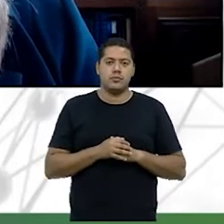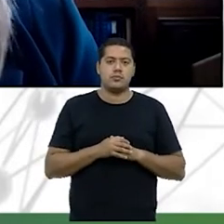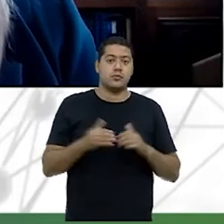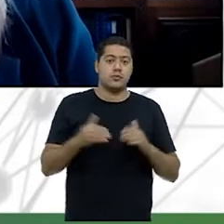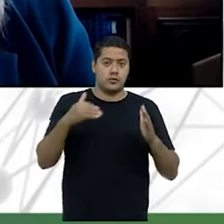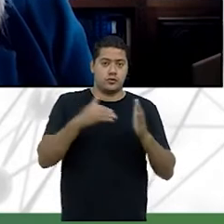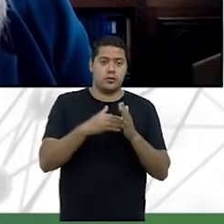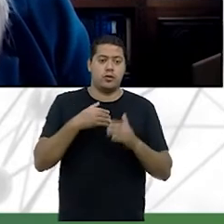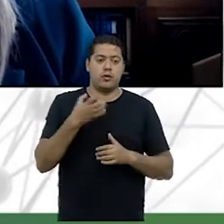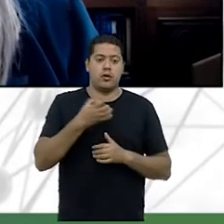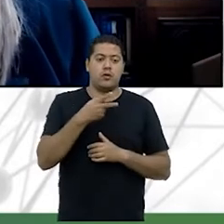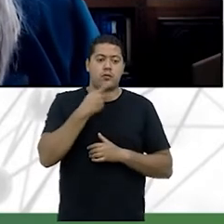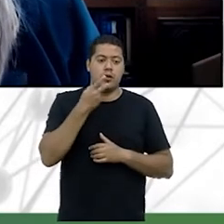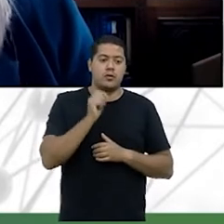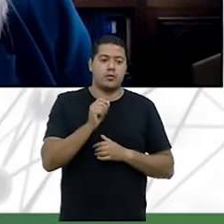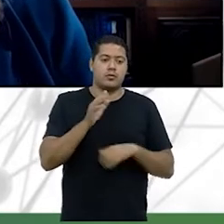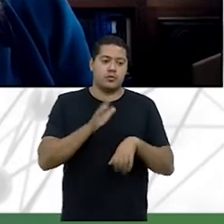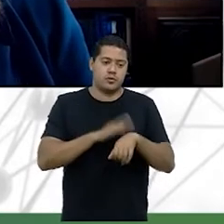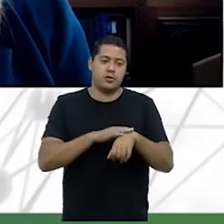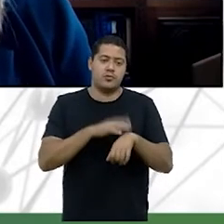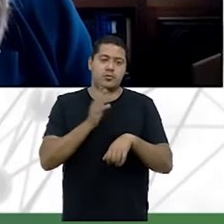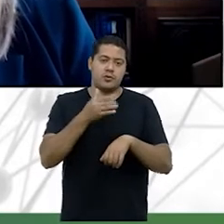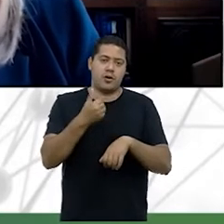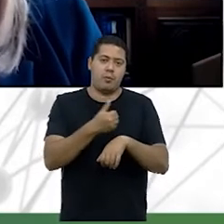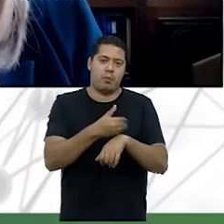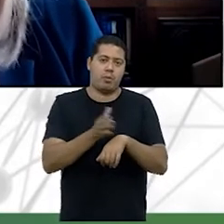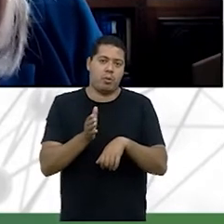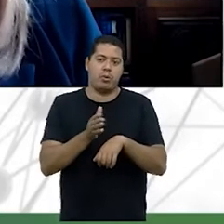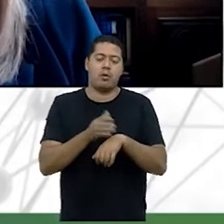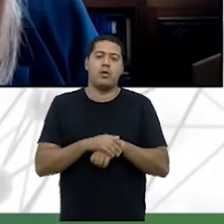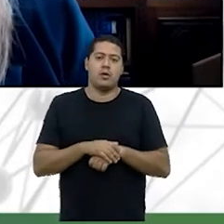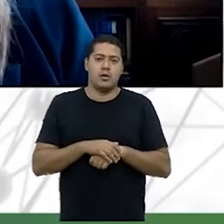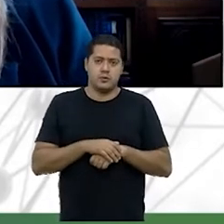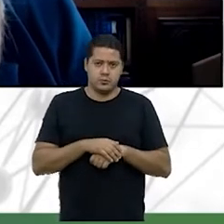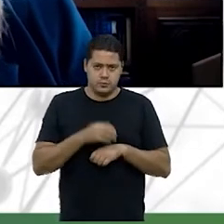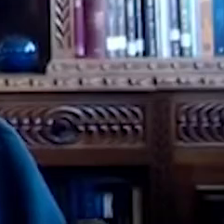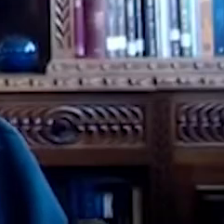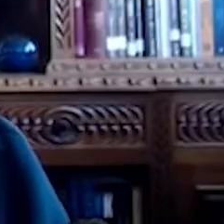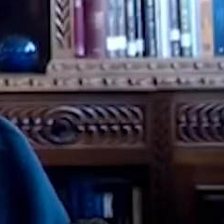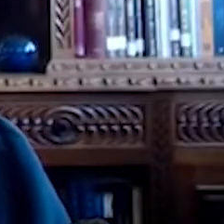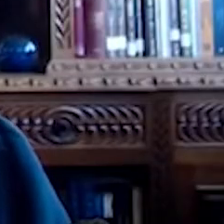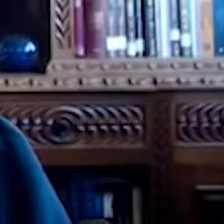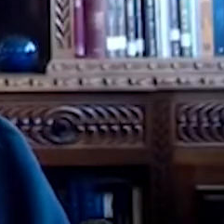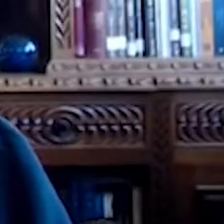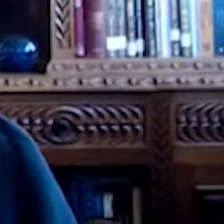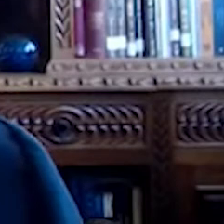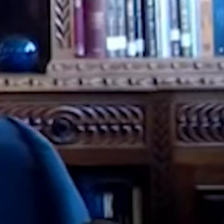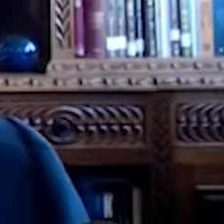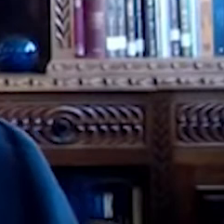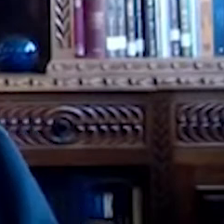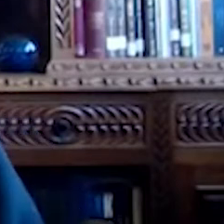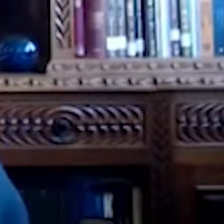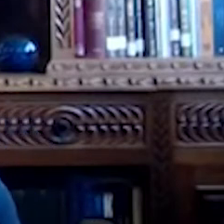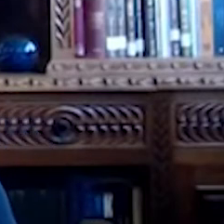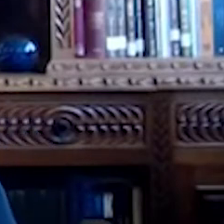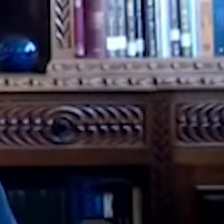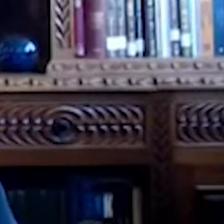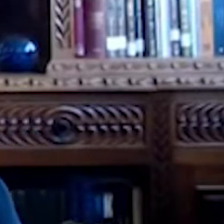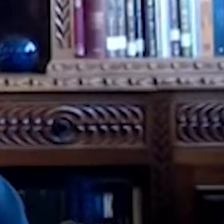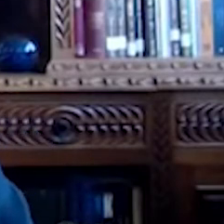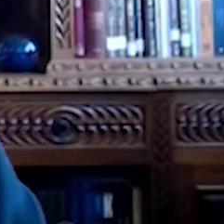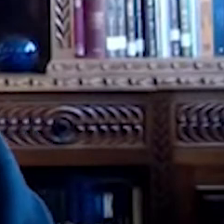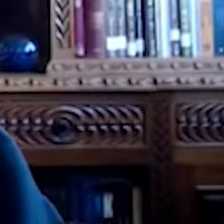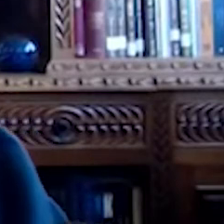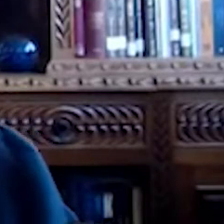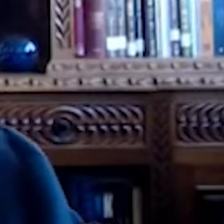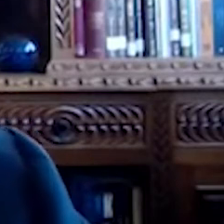tribunal para otimizar a tramitação de processos e reduzir litígios. O STJ tem se comprometido com